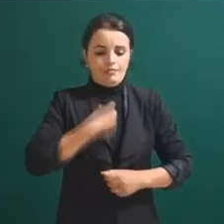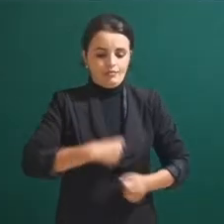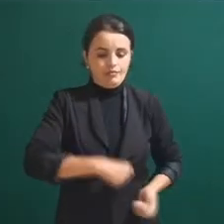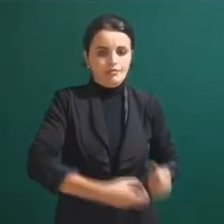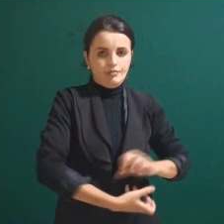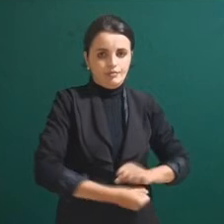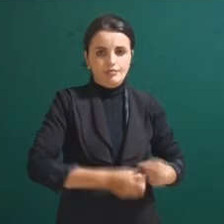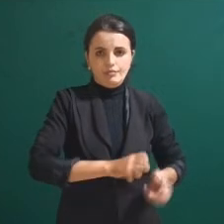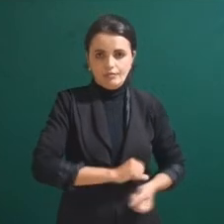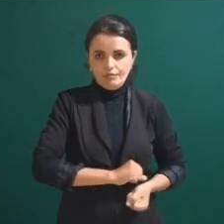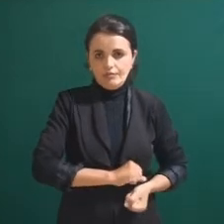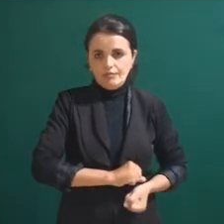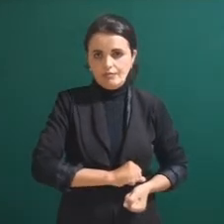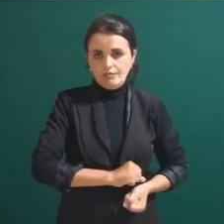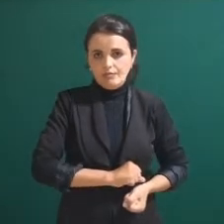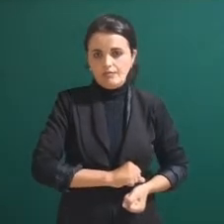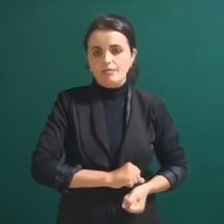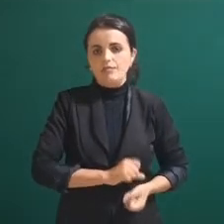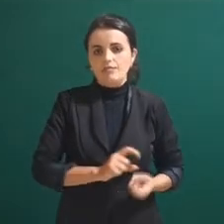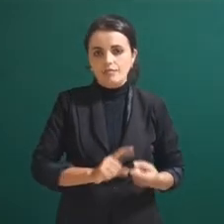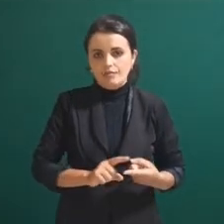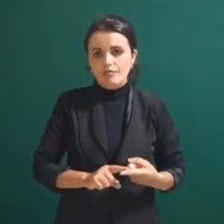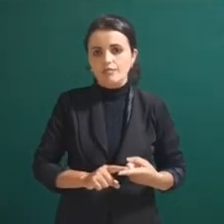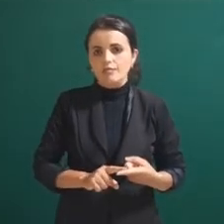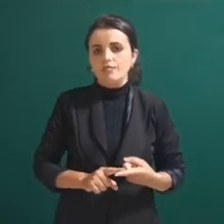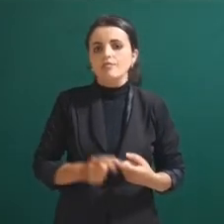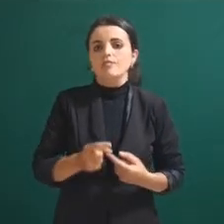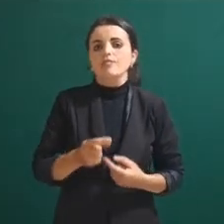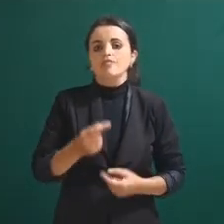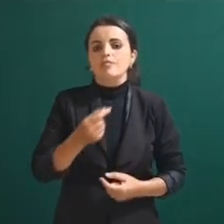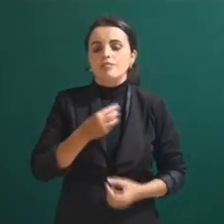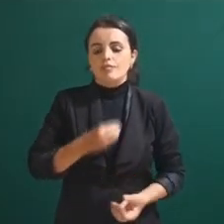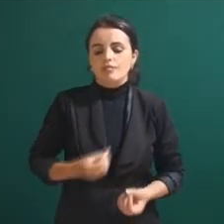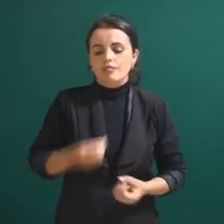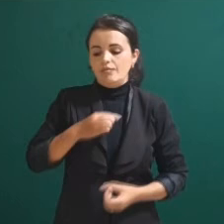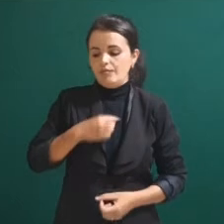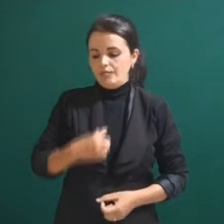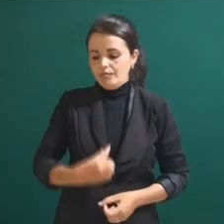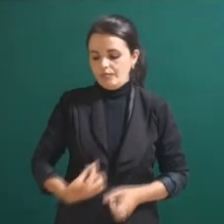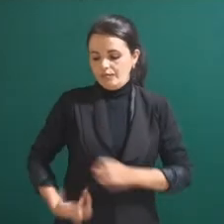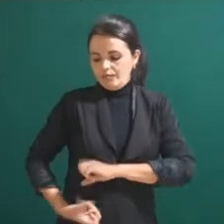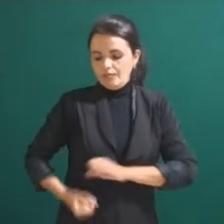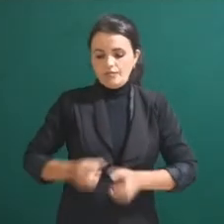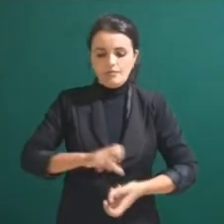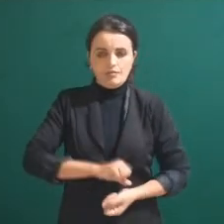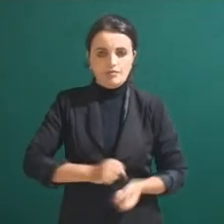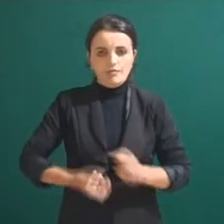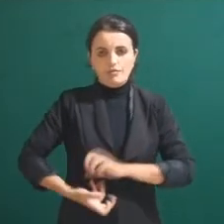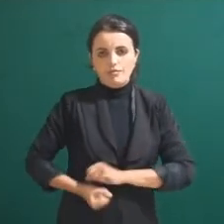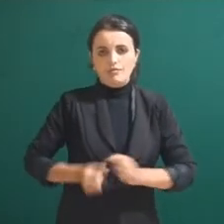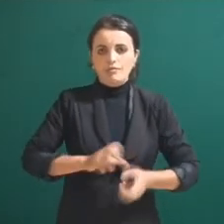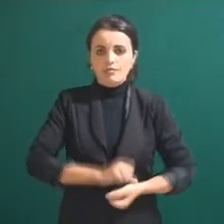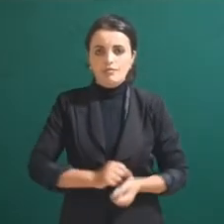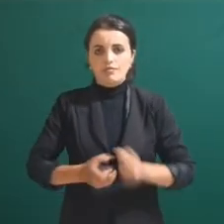do processo de eliminação. Então, todo intestino delgado, intestino grosso, ele funciona a partir dessa movimentação, que é chamada